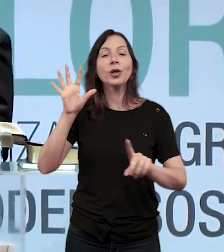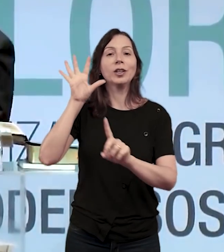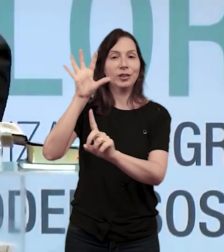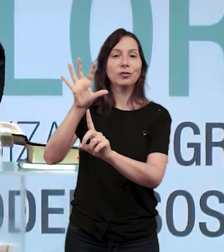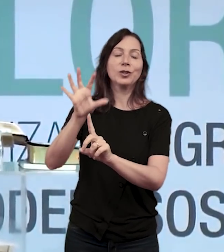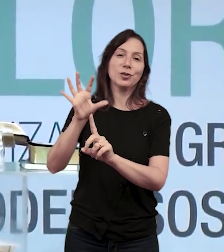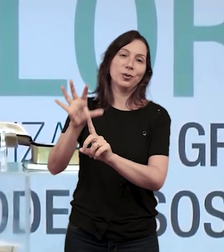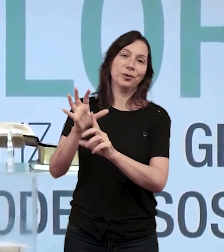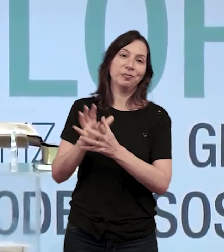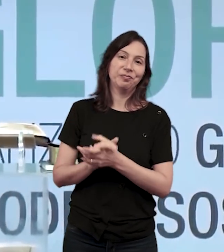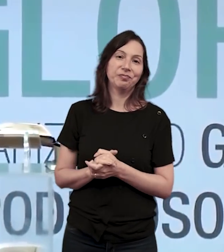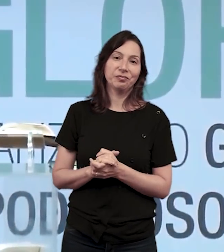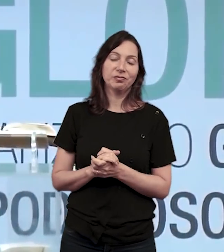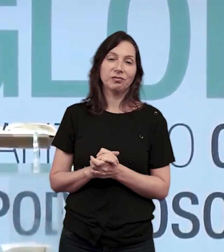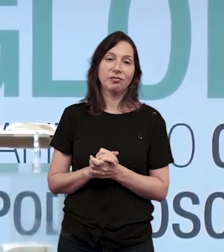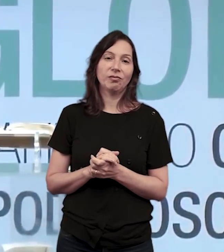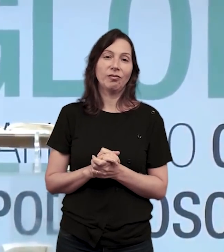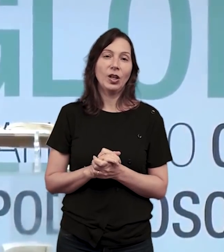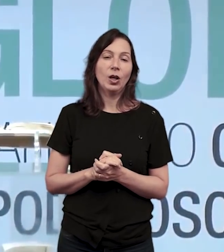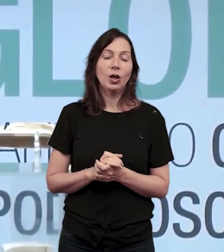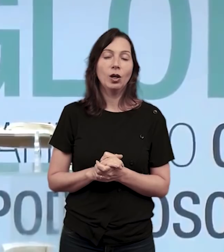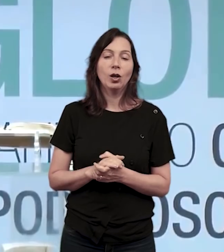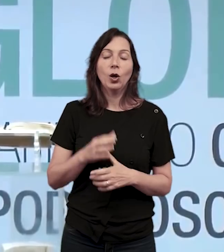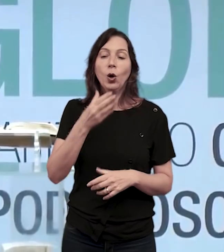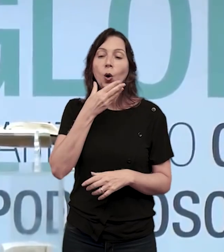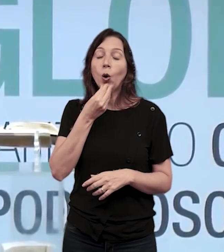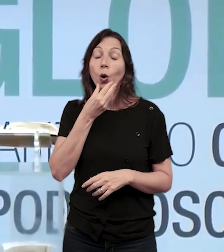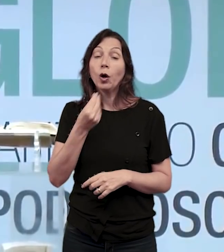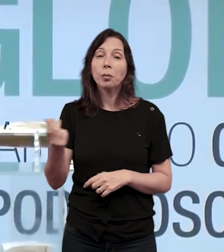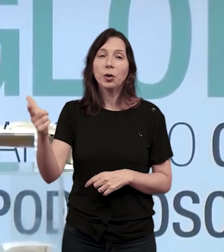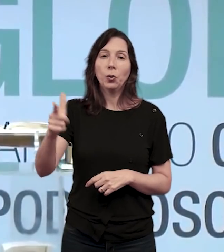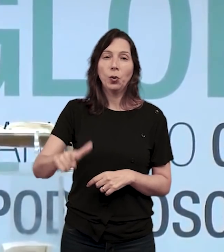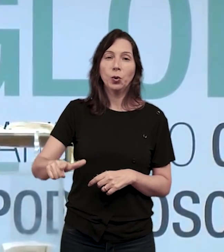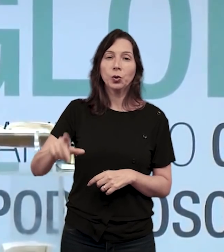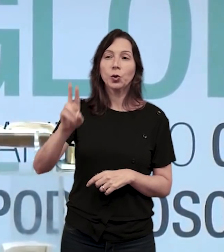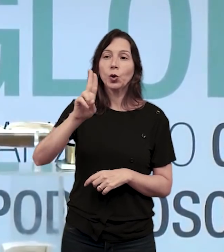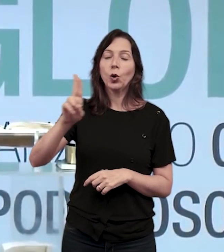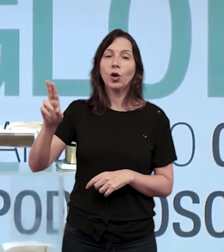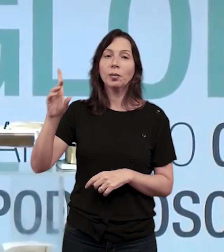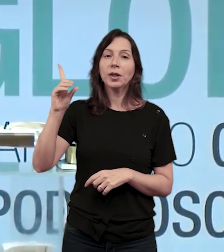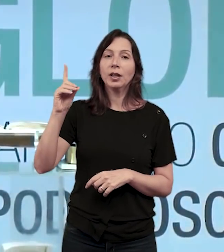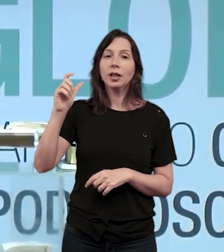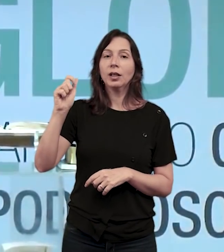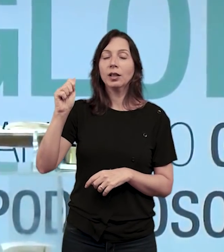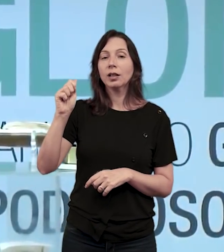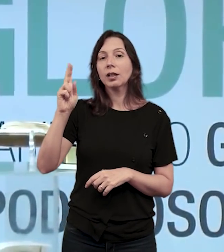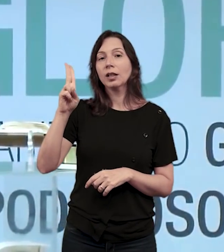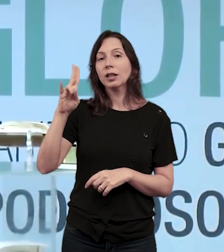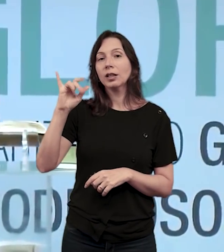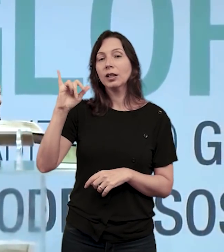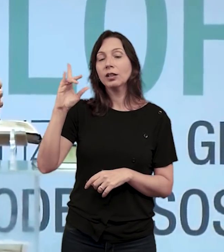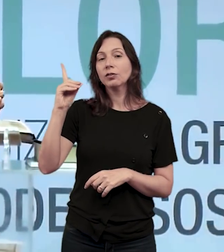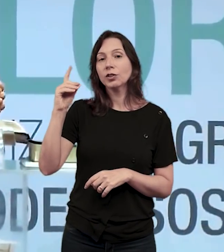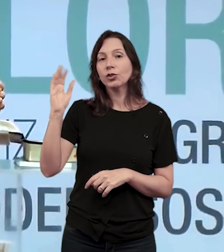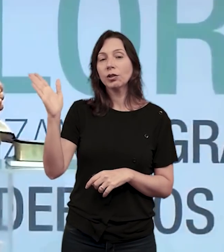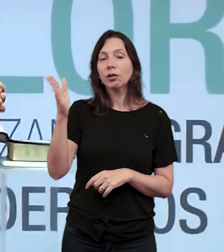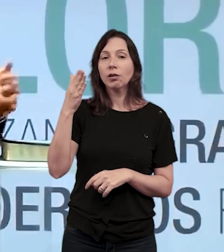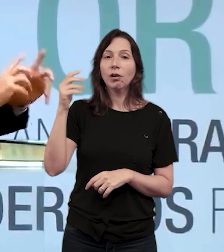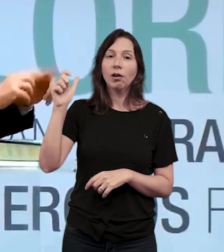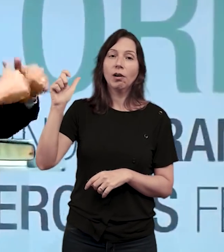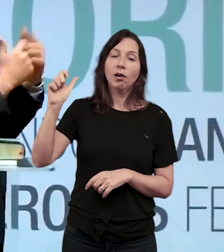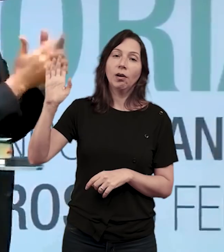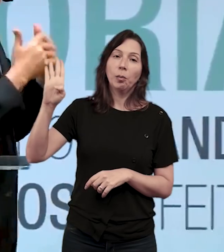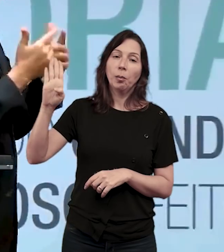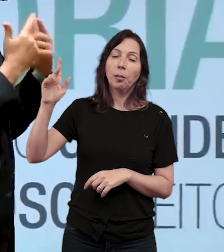Eu fico olhando a história de um moço, igual David Brainerd, considerado um dos maiores missionários da história da igreja,